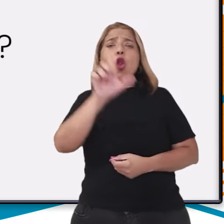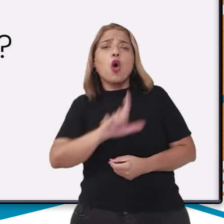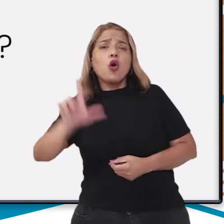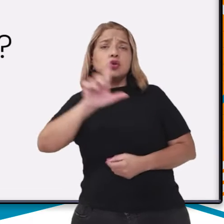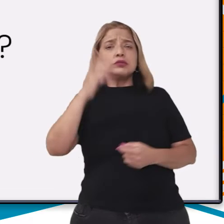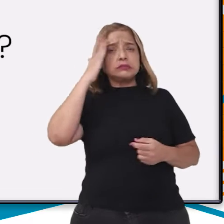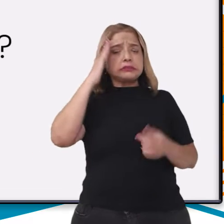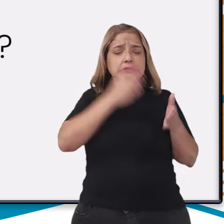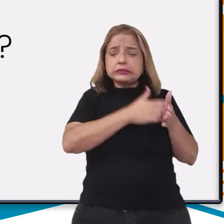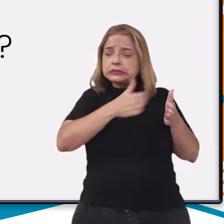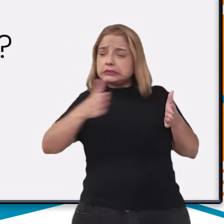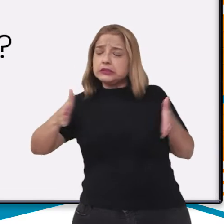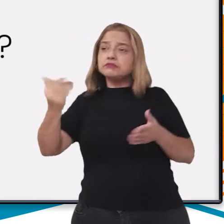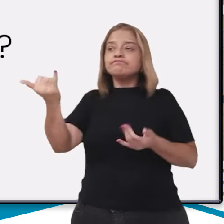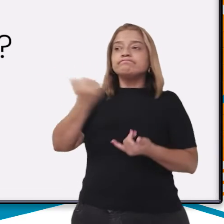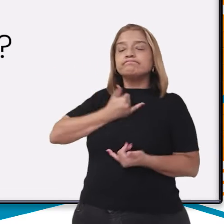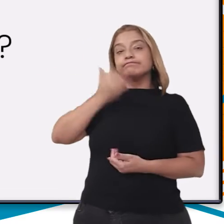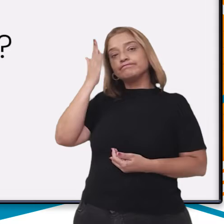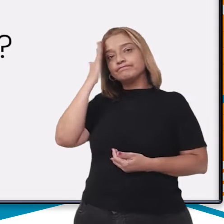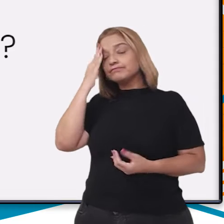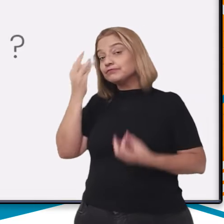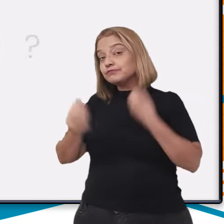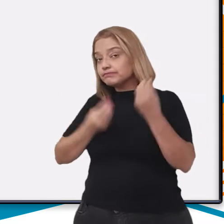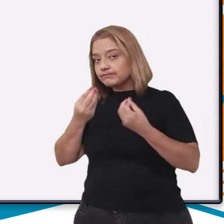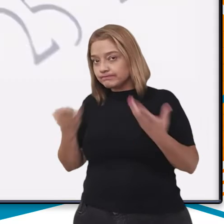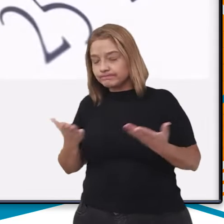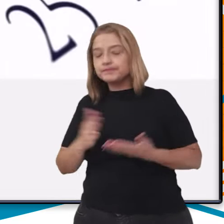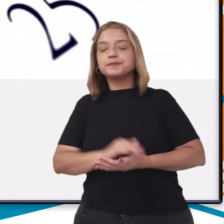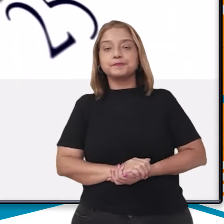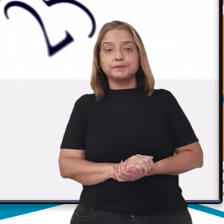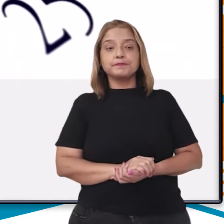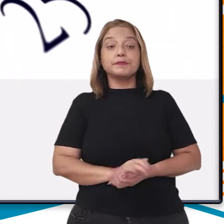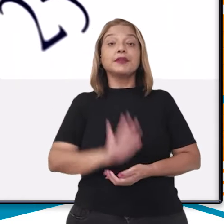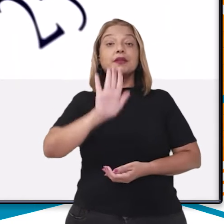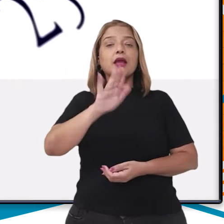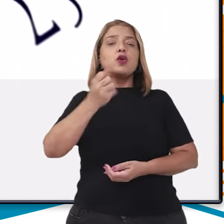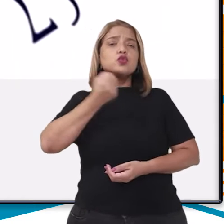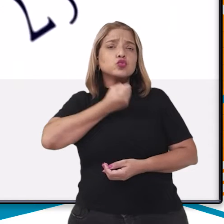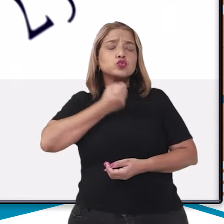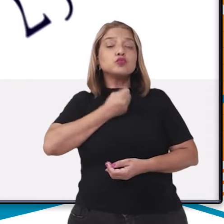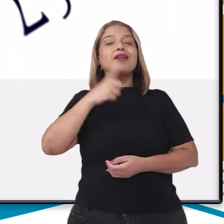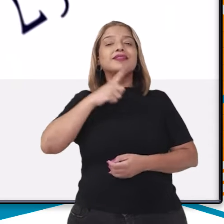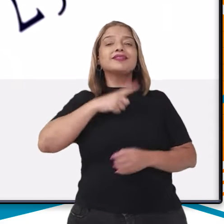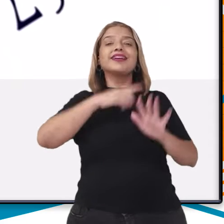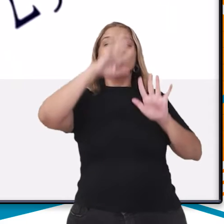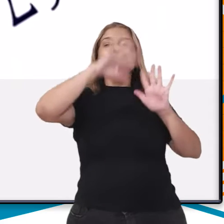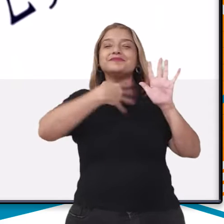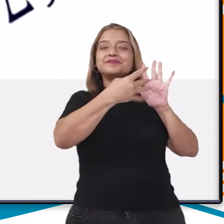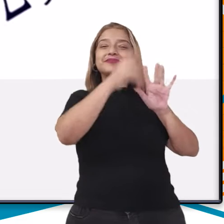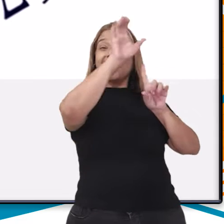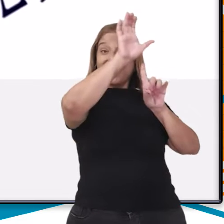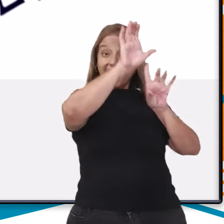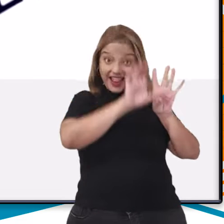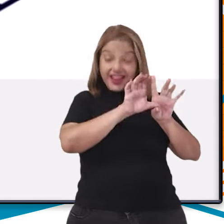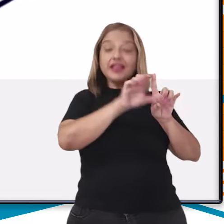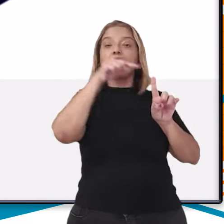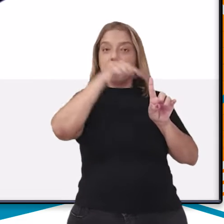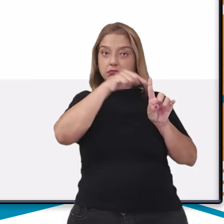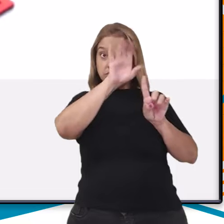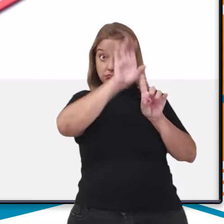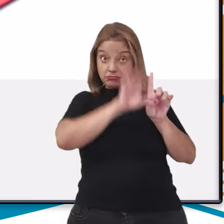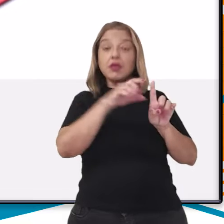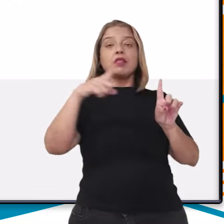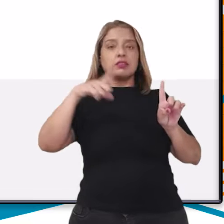de ocorrência, uma lei de formação para esses números. Já a sequência de números no calendário, por exemplo, tem